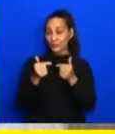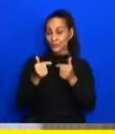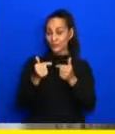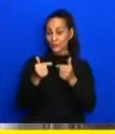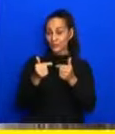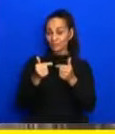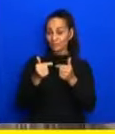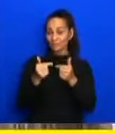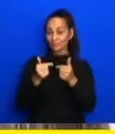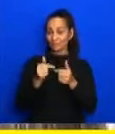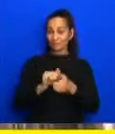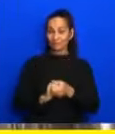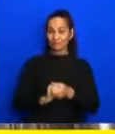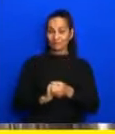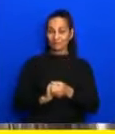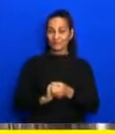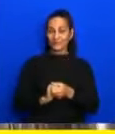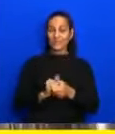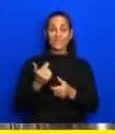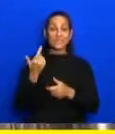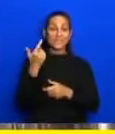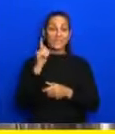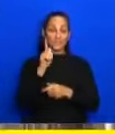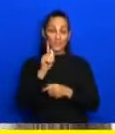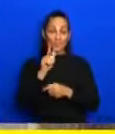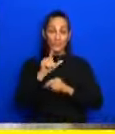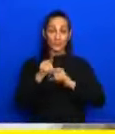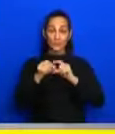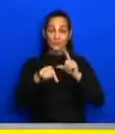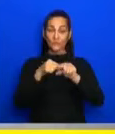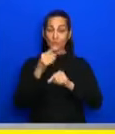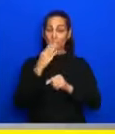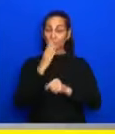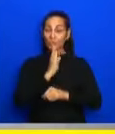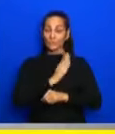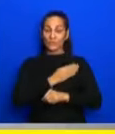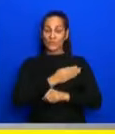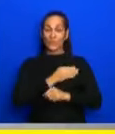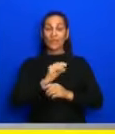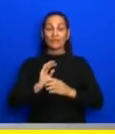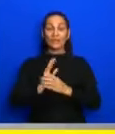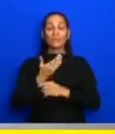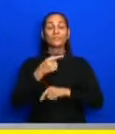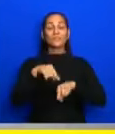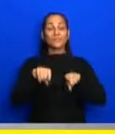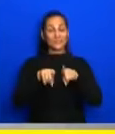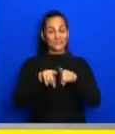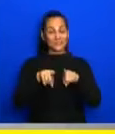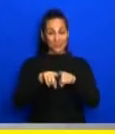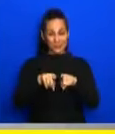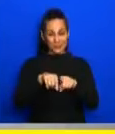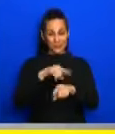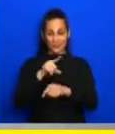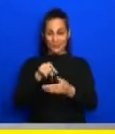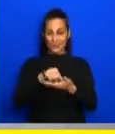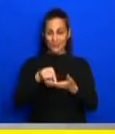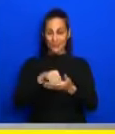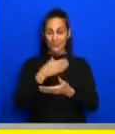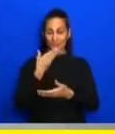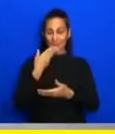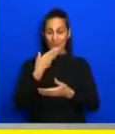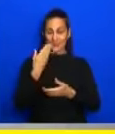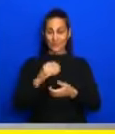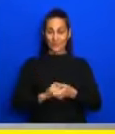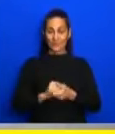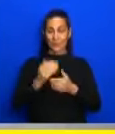Sorte. E após o sorteio do time do coração, realizaremos também o sorteio da Loto